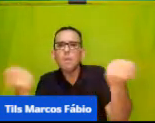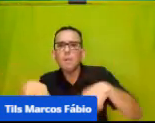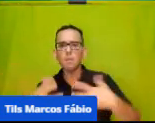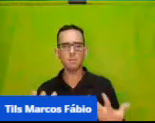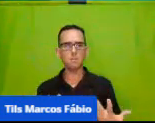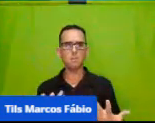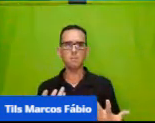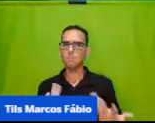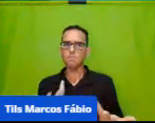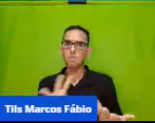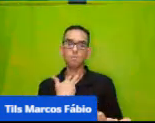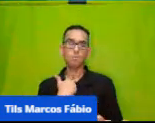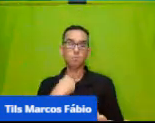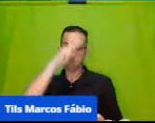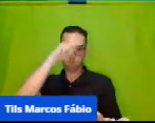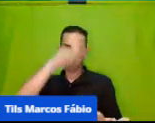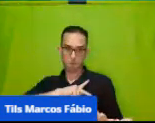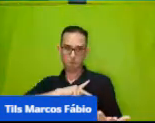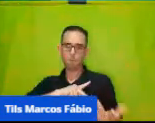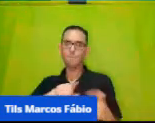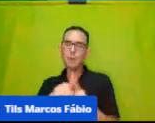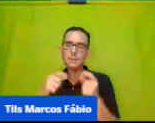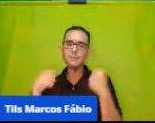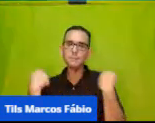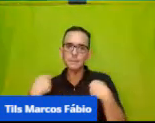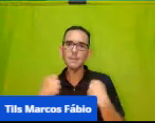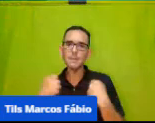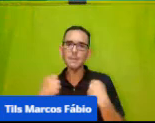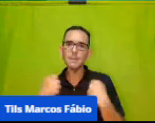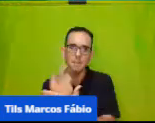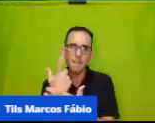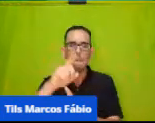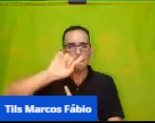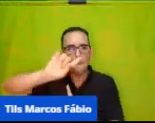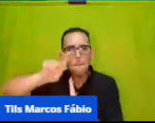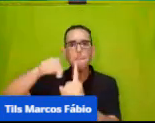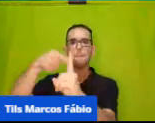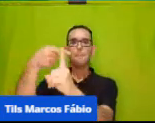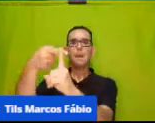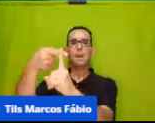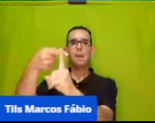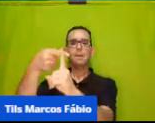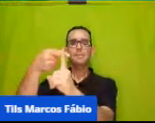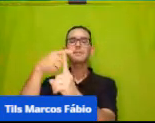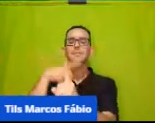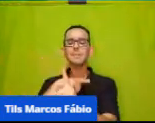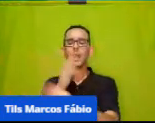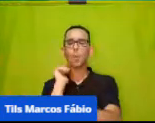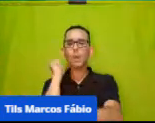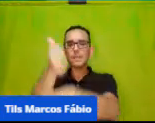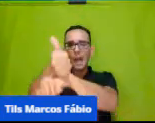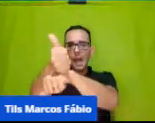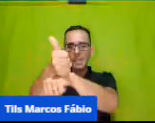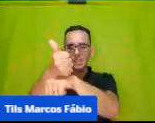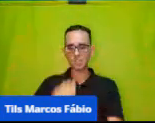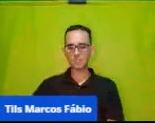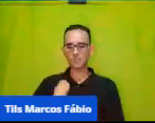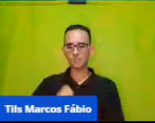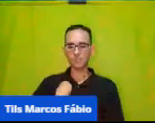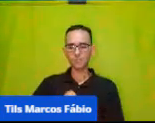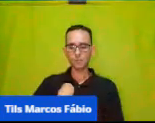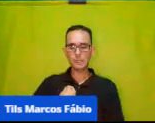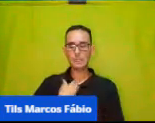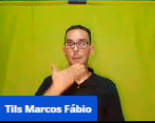podendo fazer, mas acabei fazendo muito mais para ter uma qualidade de vida mental melhor, né?